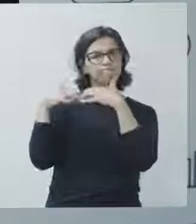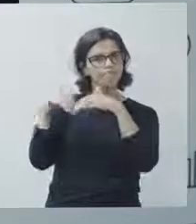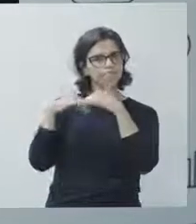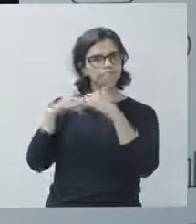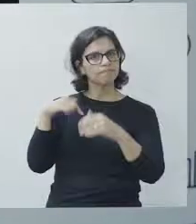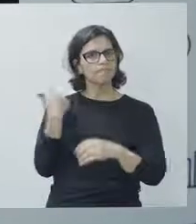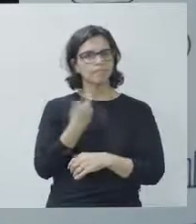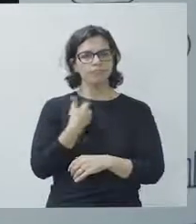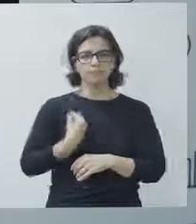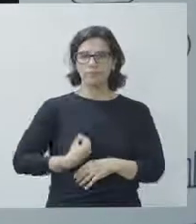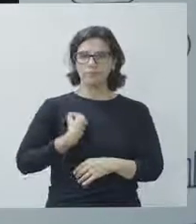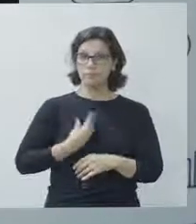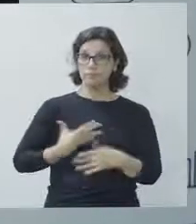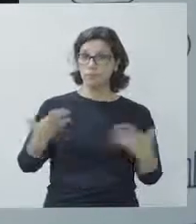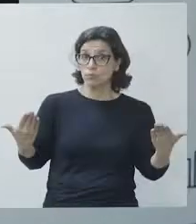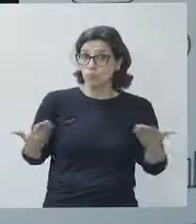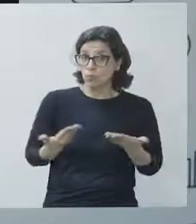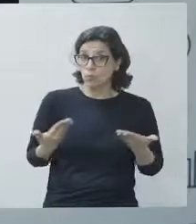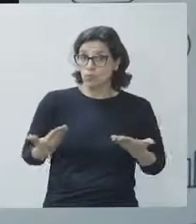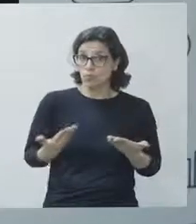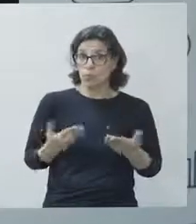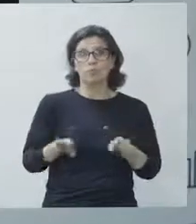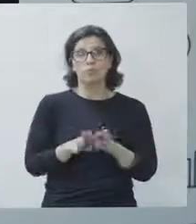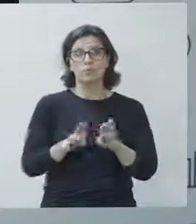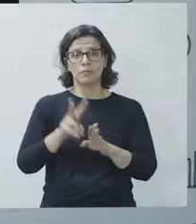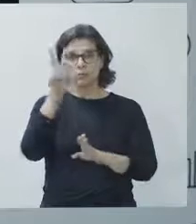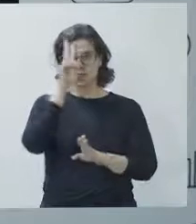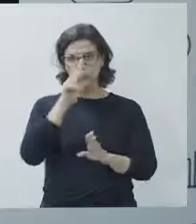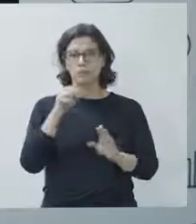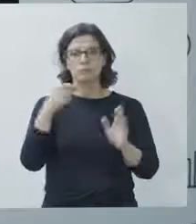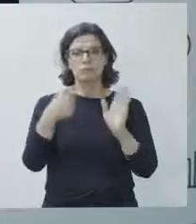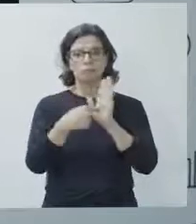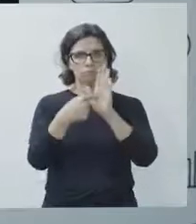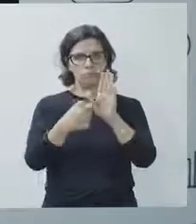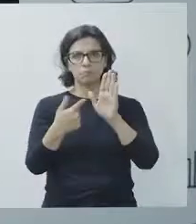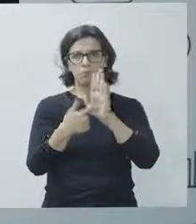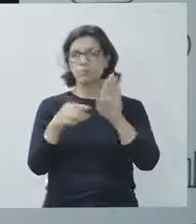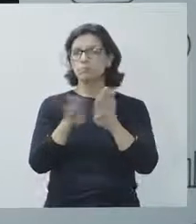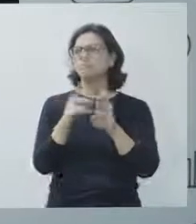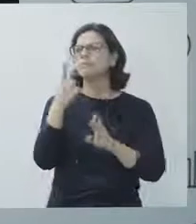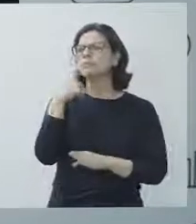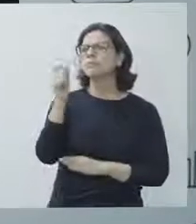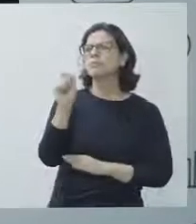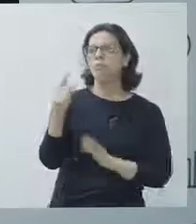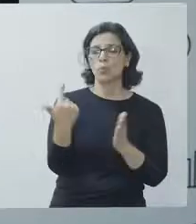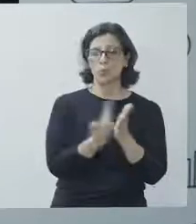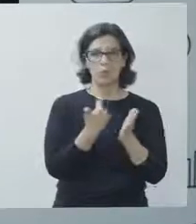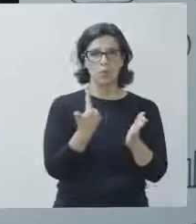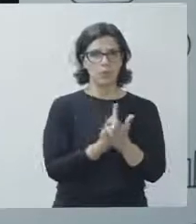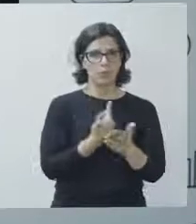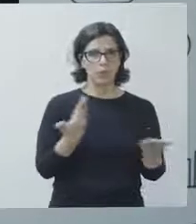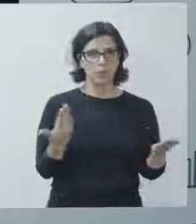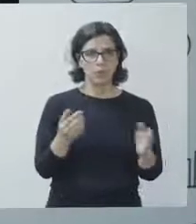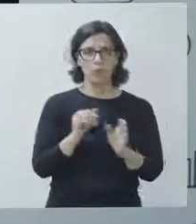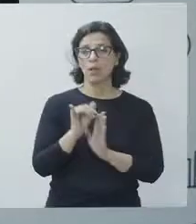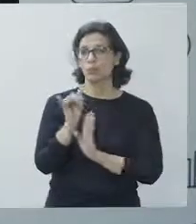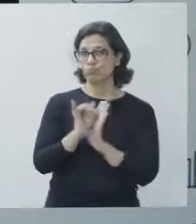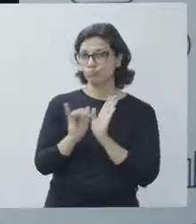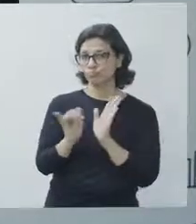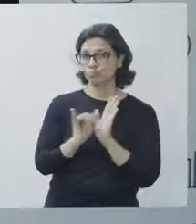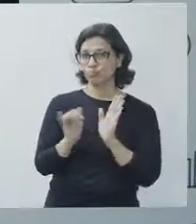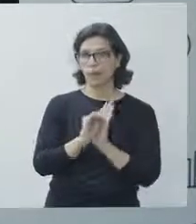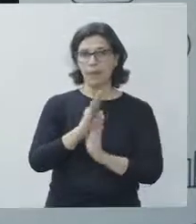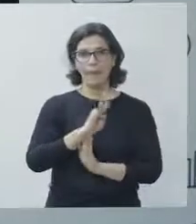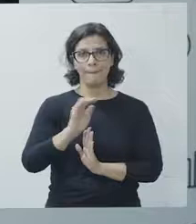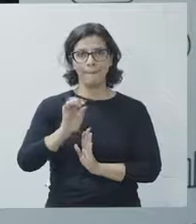Reflexões para a nossa vida real. Esses contos vão trazer. E esse é interessante que este livro aqui, né, Os Contos de